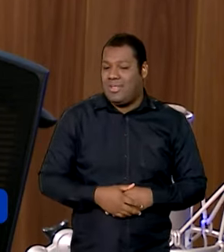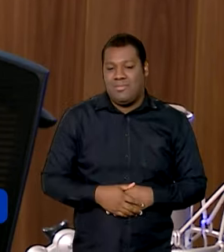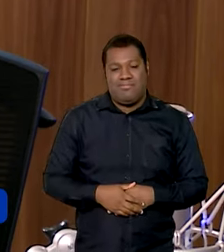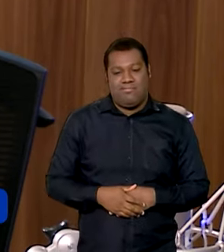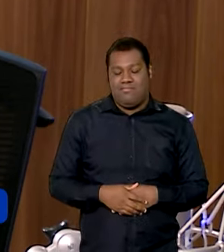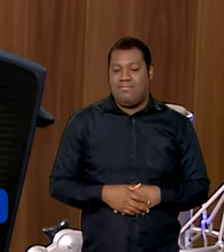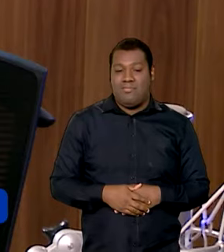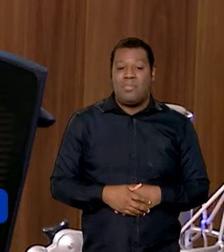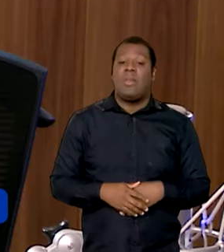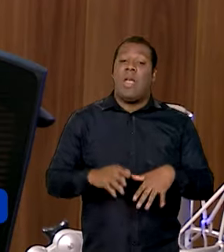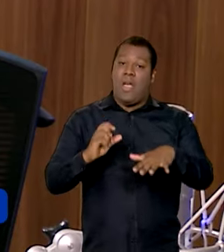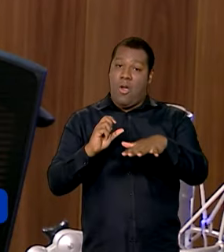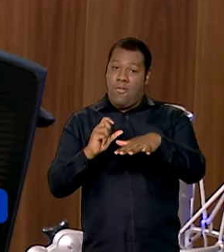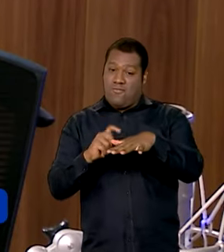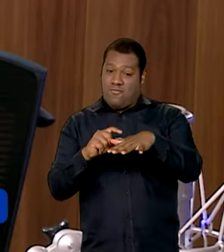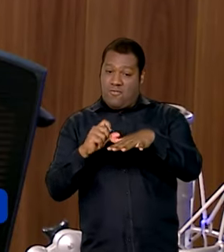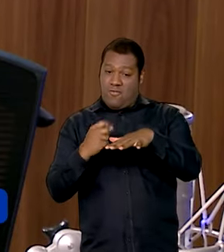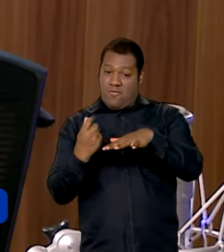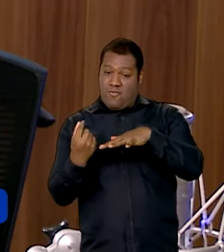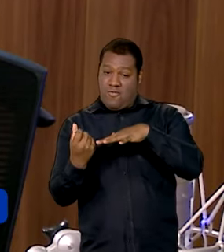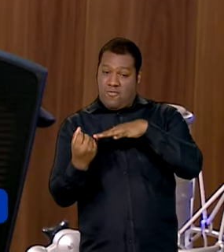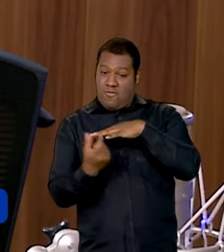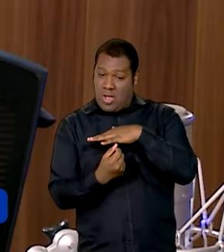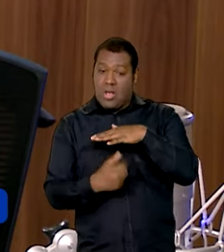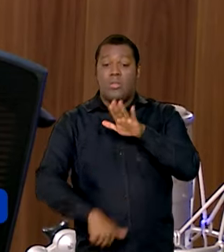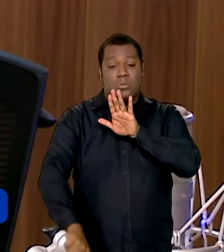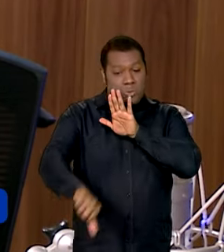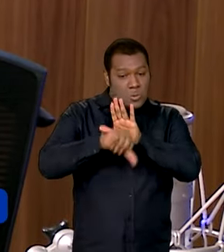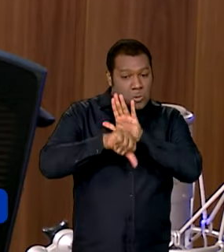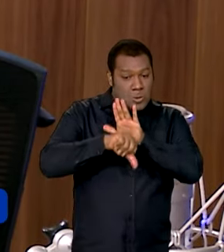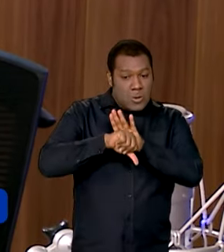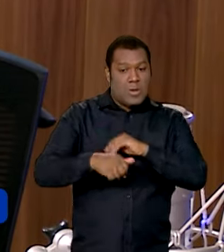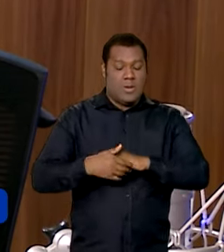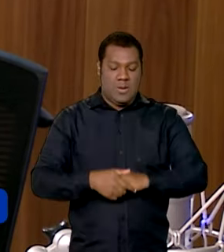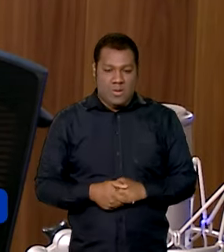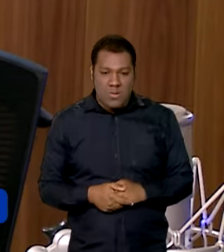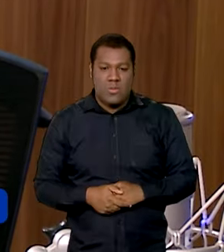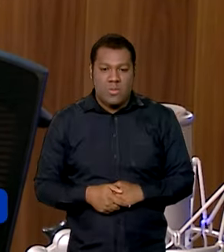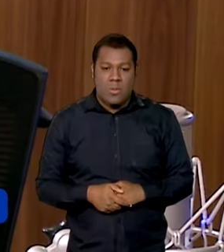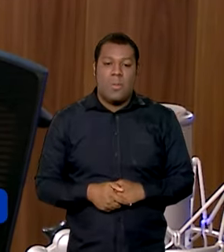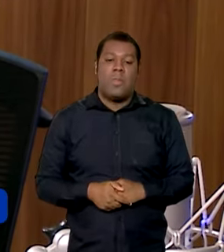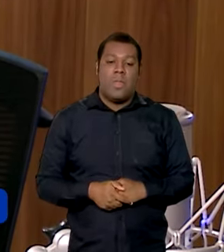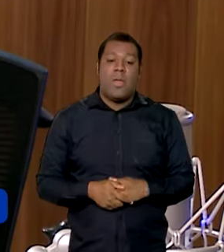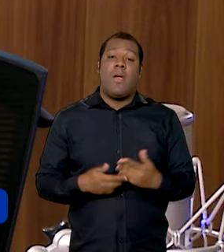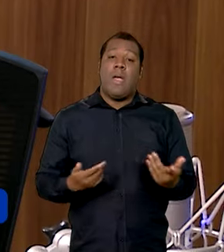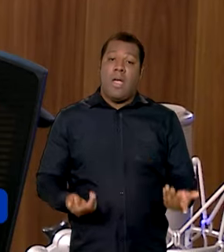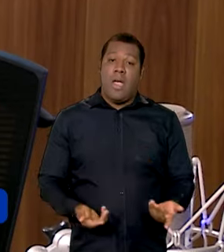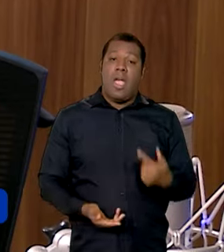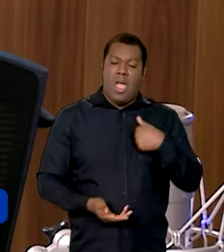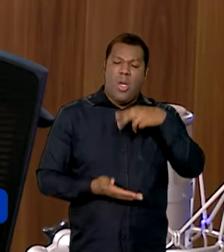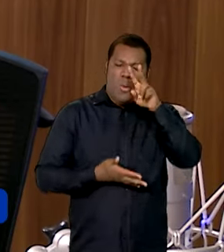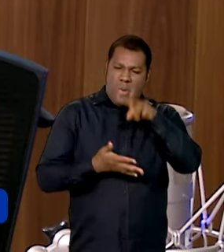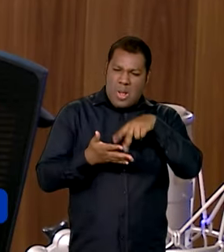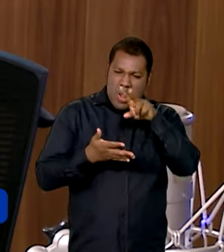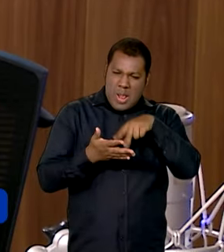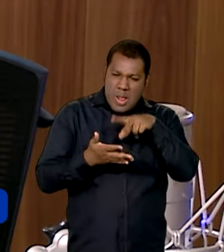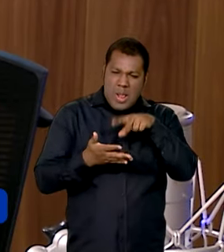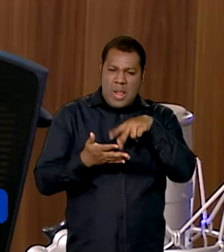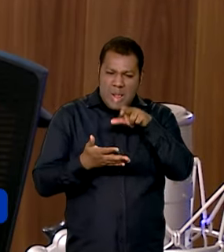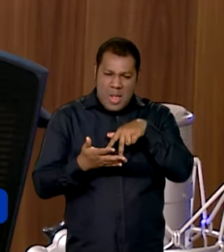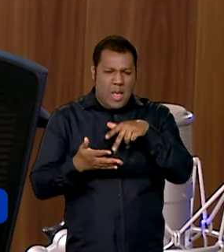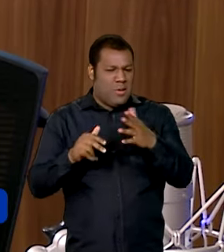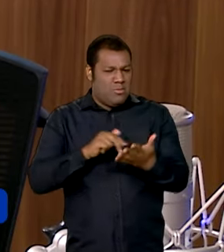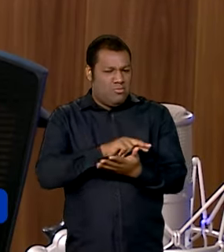desse passar é preciso fazer na notícia também o desmentido o esclarecimento e eu também leio muito e chega